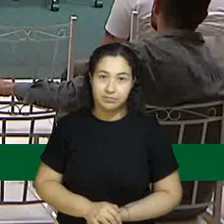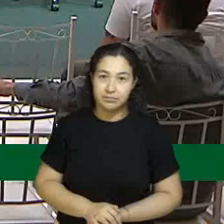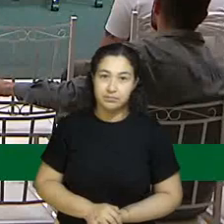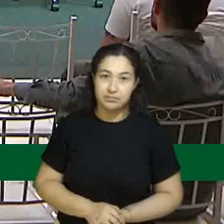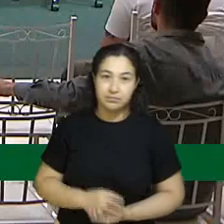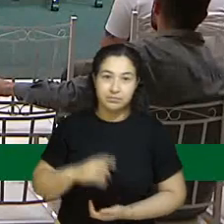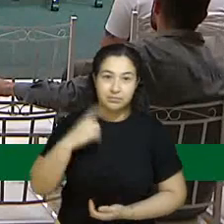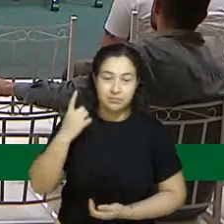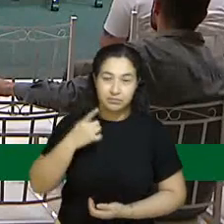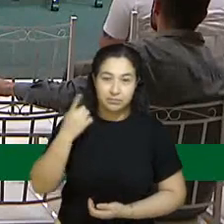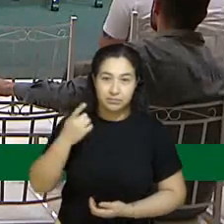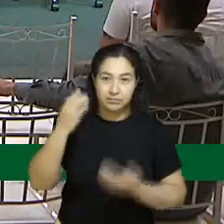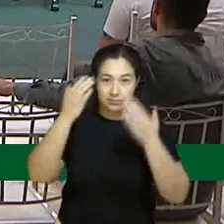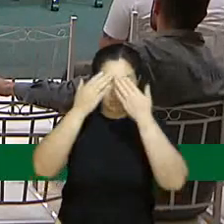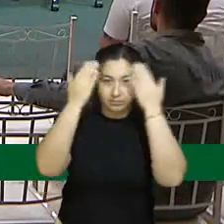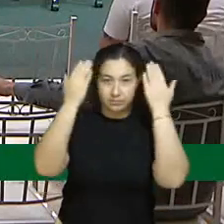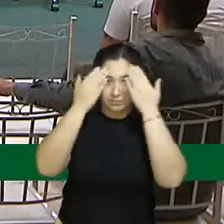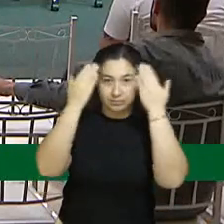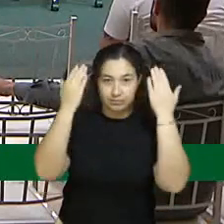Deputado José Milton Schaefer.